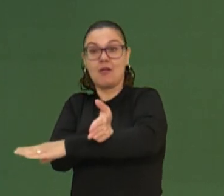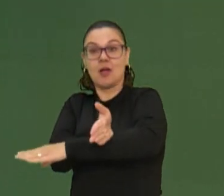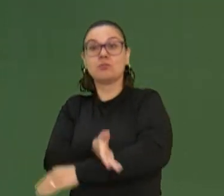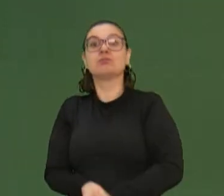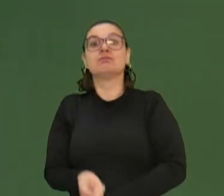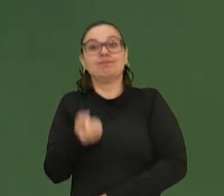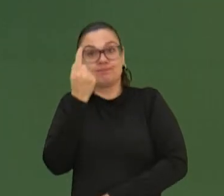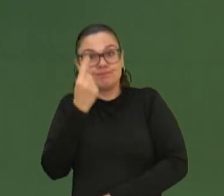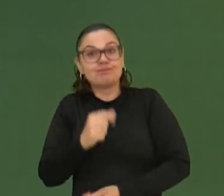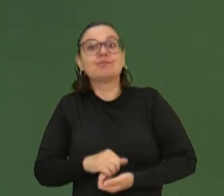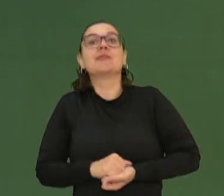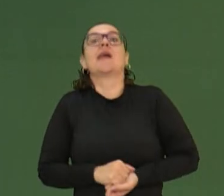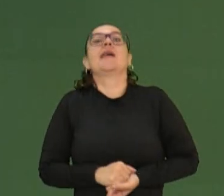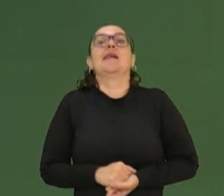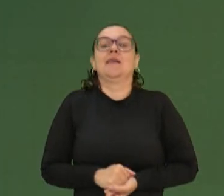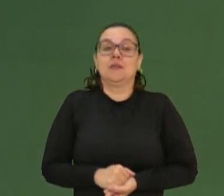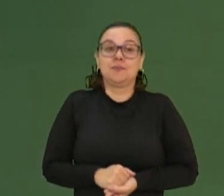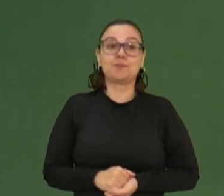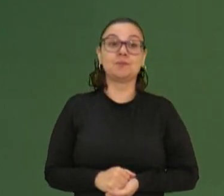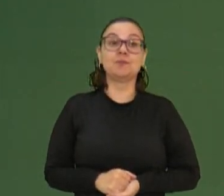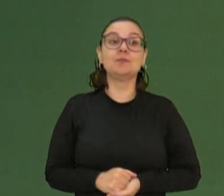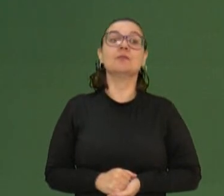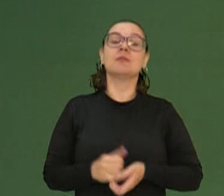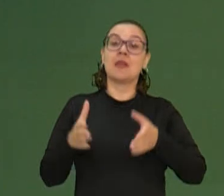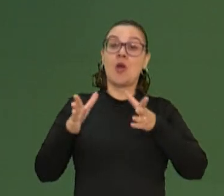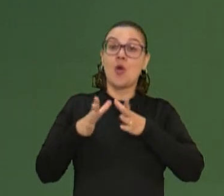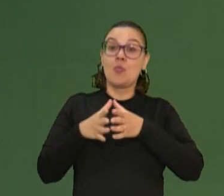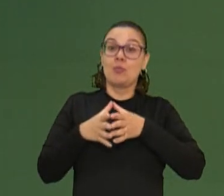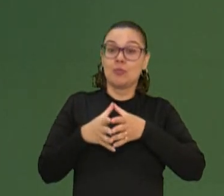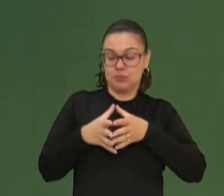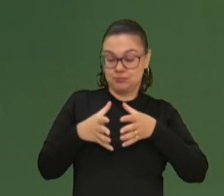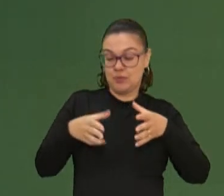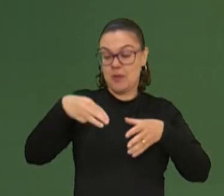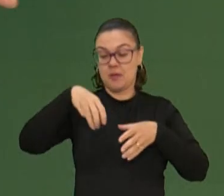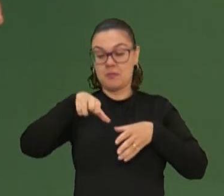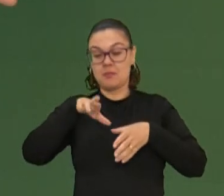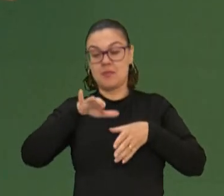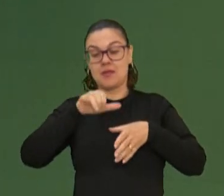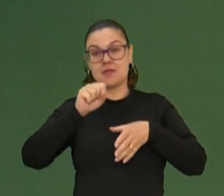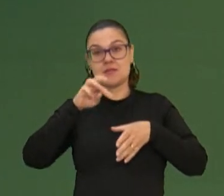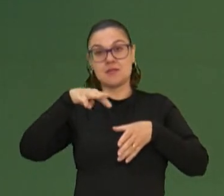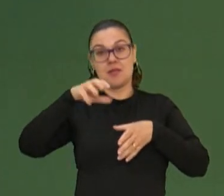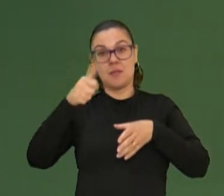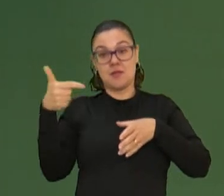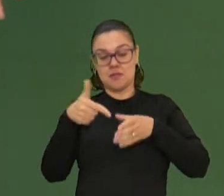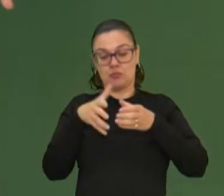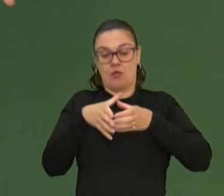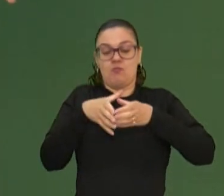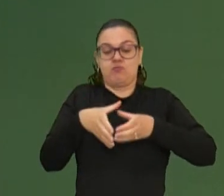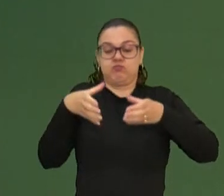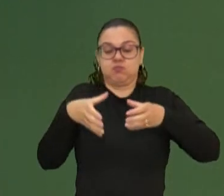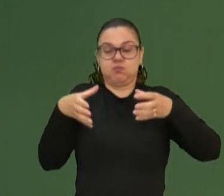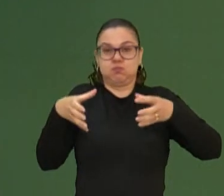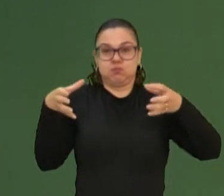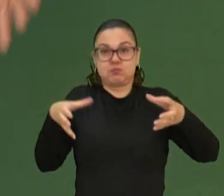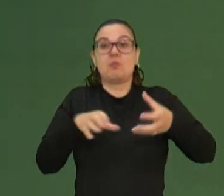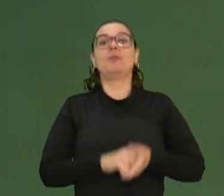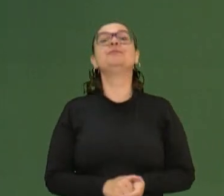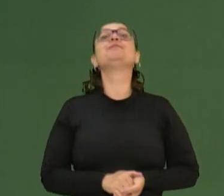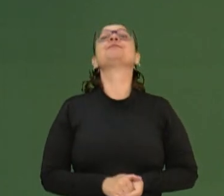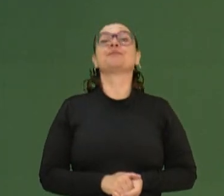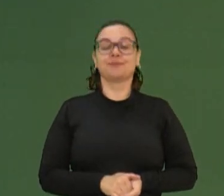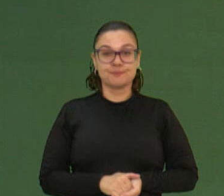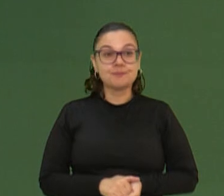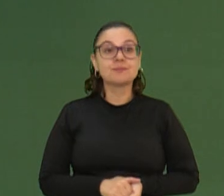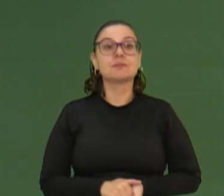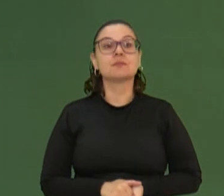Uau, hein? Então, realmente, muita atividade de meristema secundário aí, né? Para poder crescer e se alargar